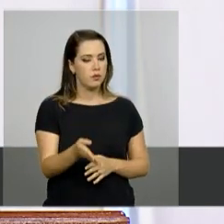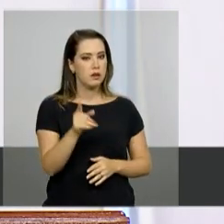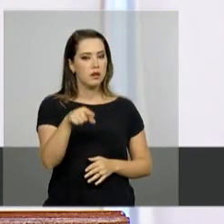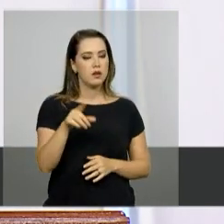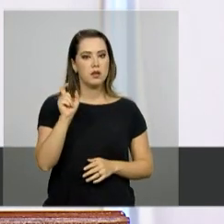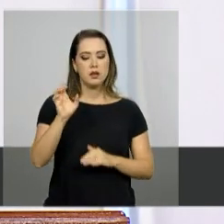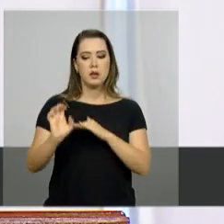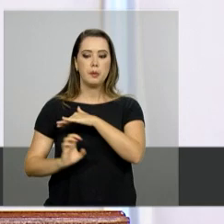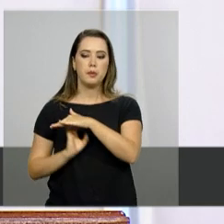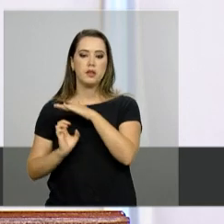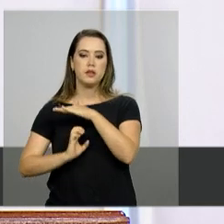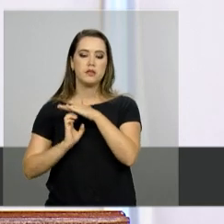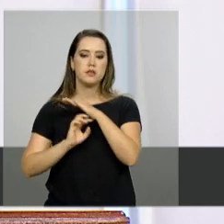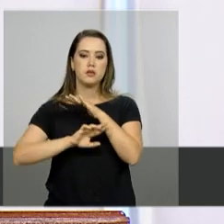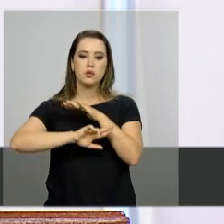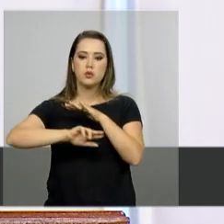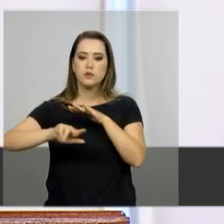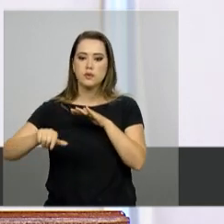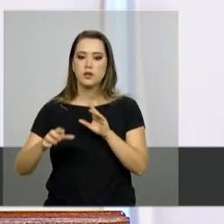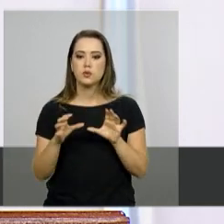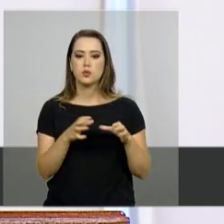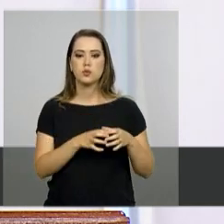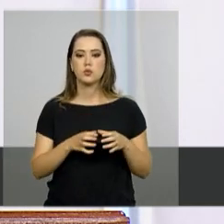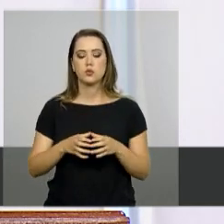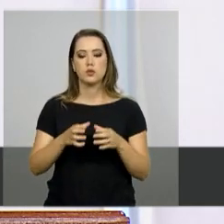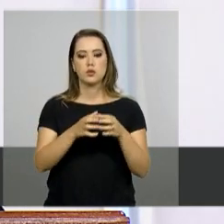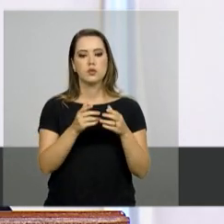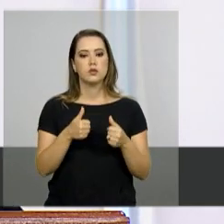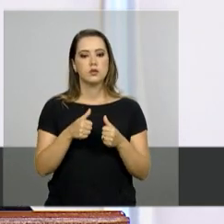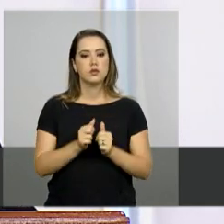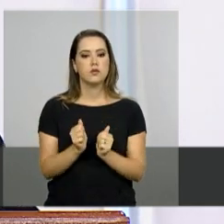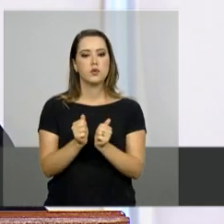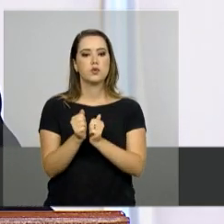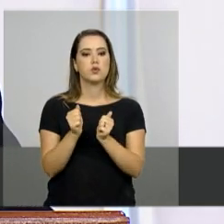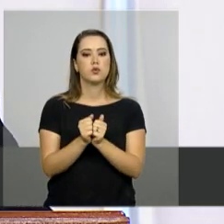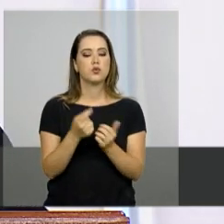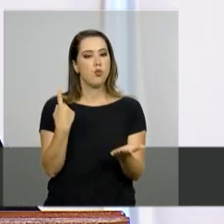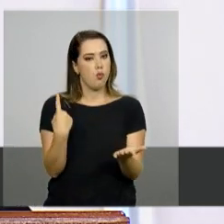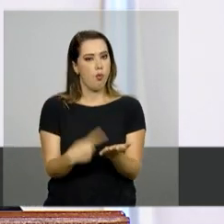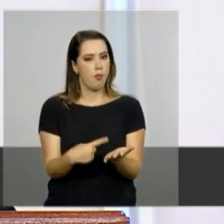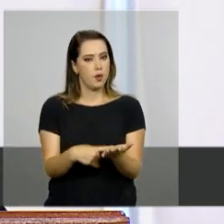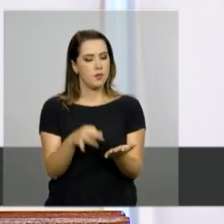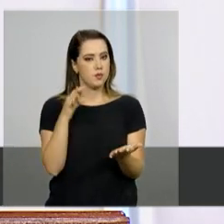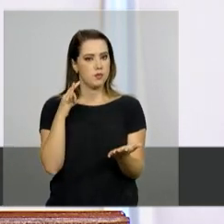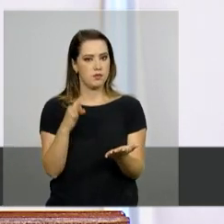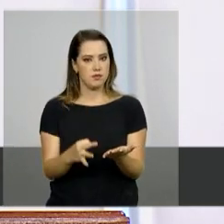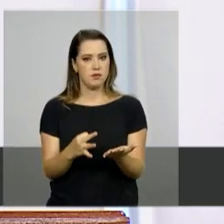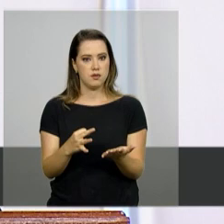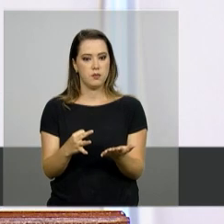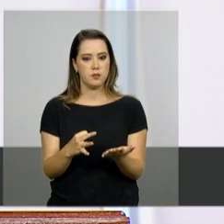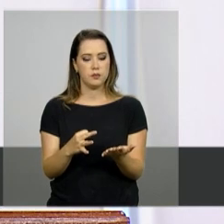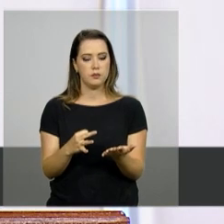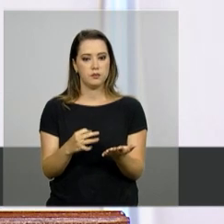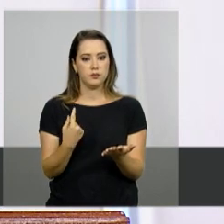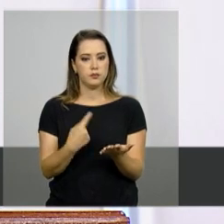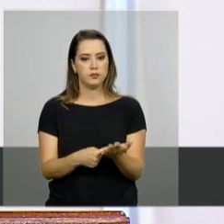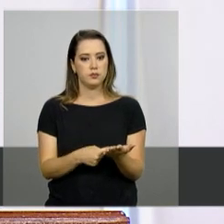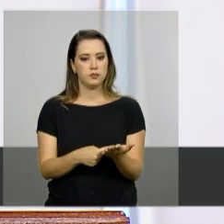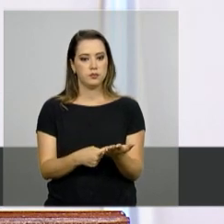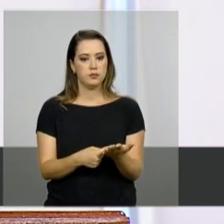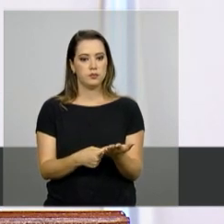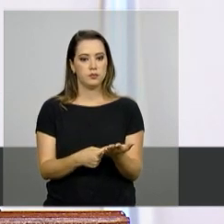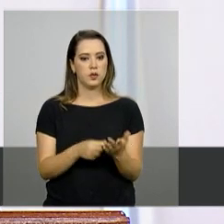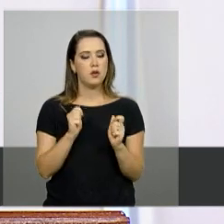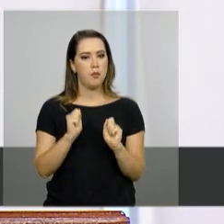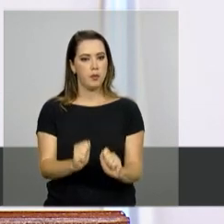empresários dos mais variados setores estiveram aqui como prometemos se na na